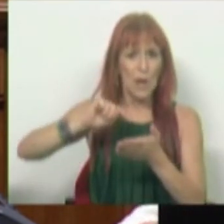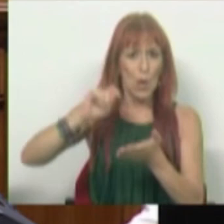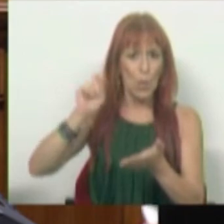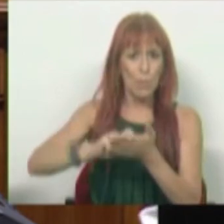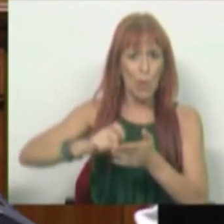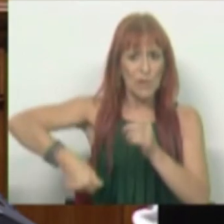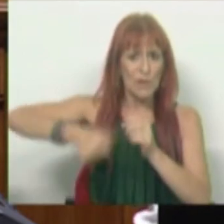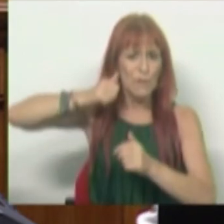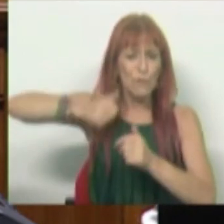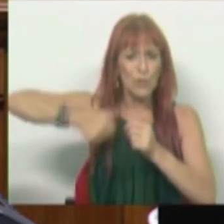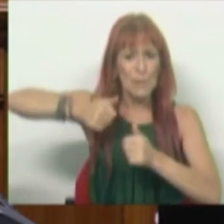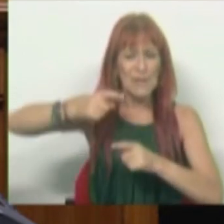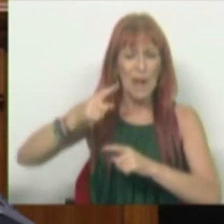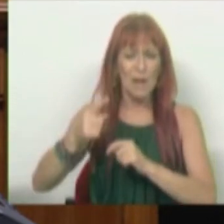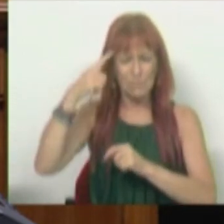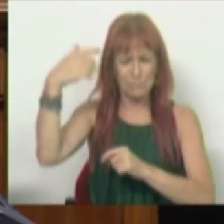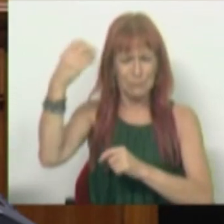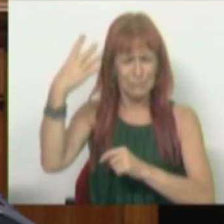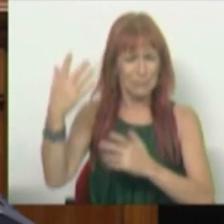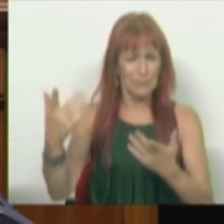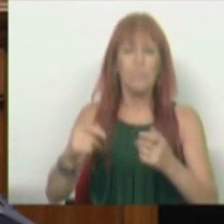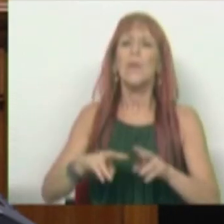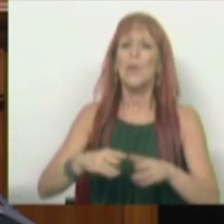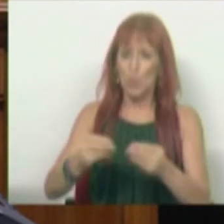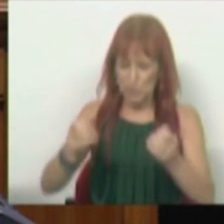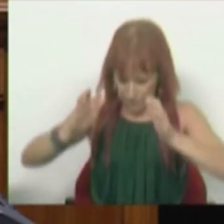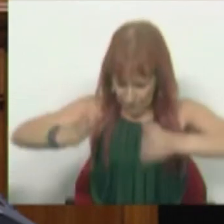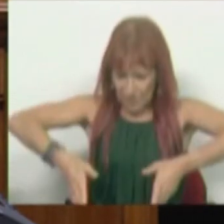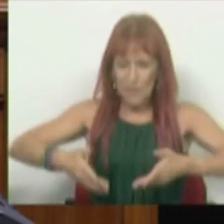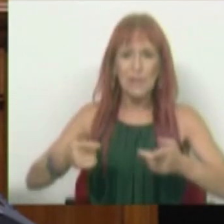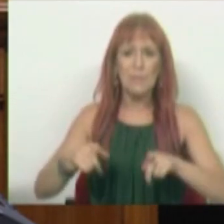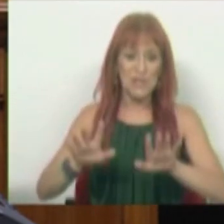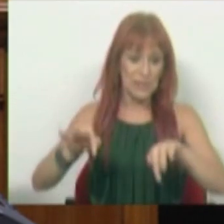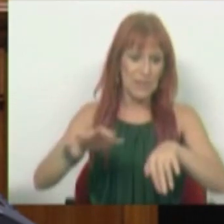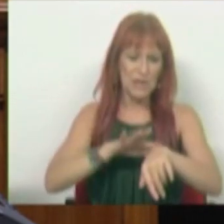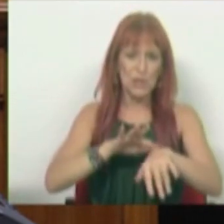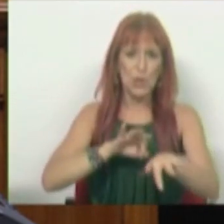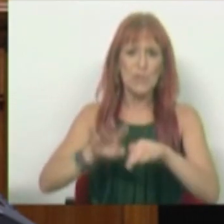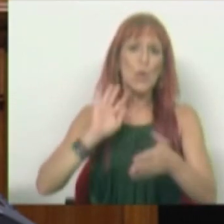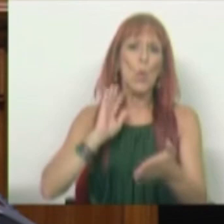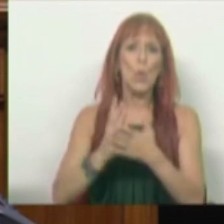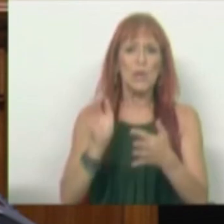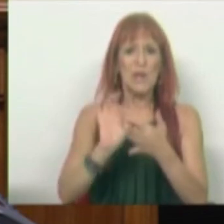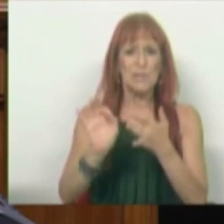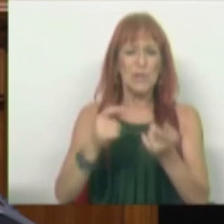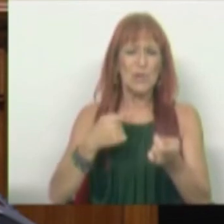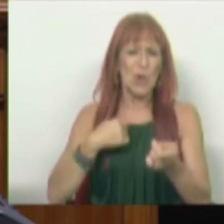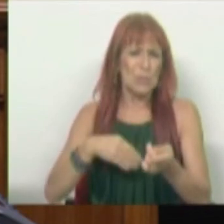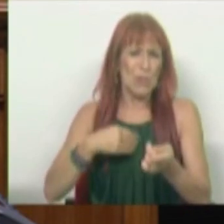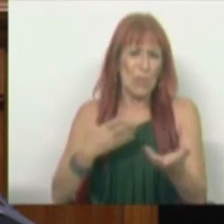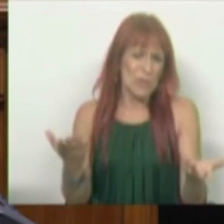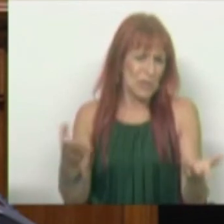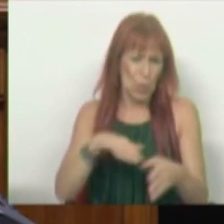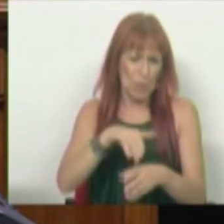que é incompreensível. Merece ser corrigido, deve ser corrigido, mas, como disse, é o último dos aspectos que nós nos preocupamos neste contexto. Muito obrigado.